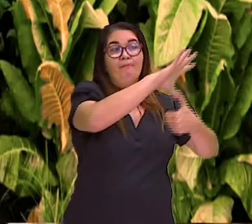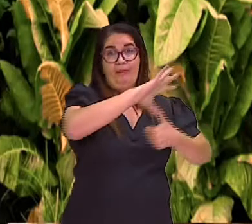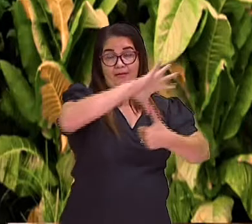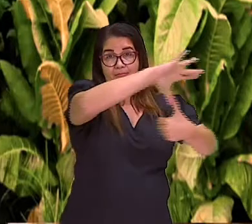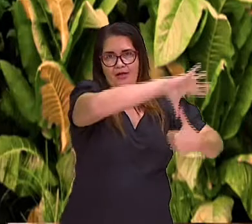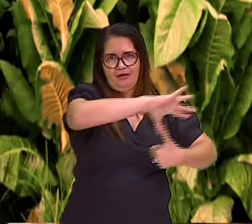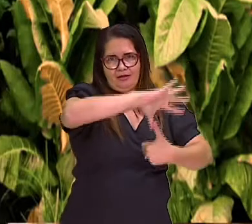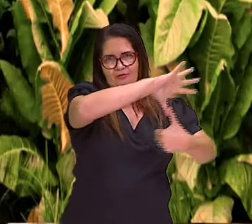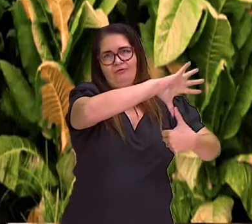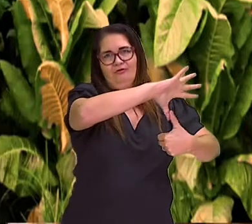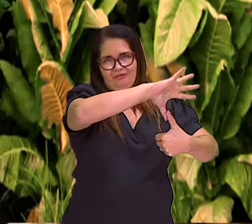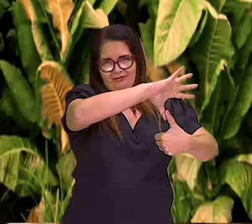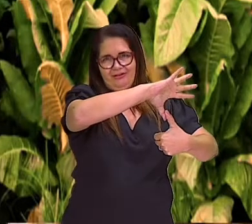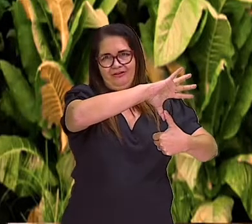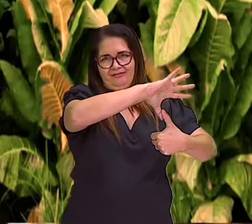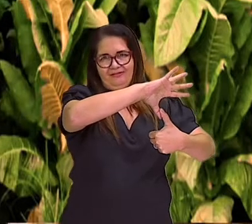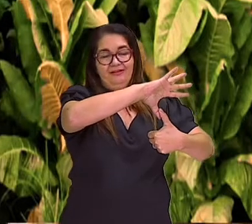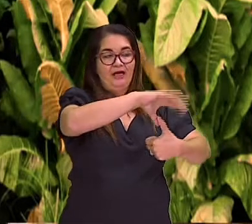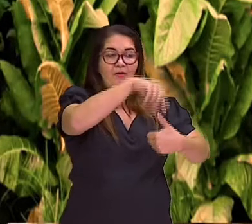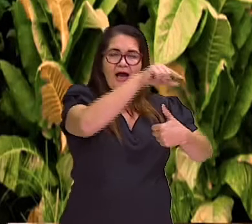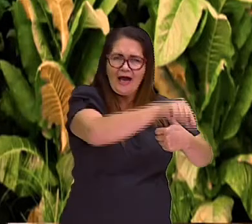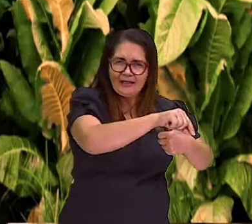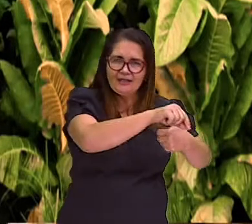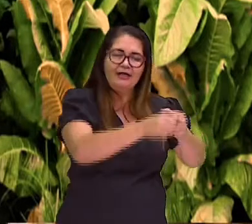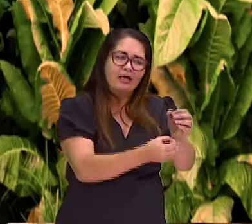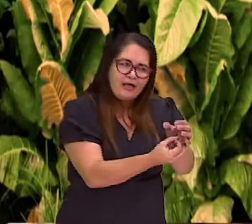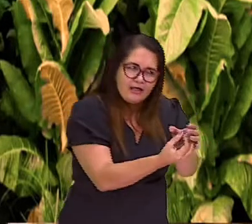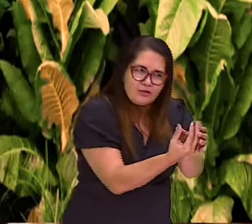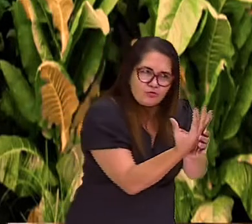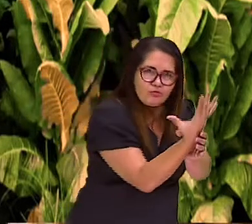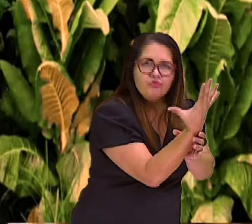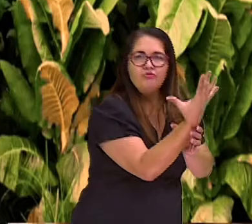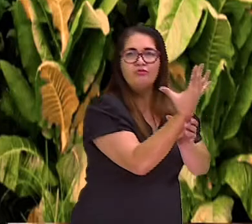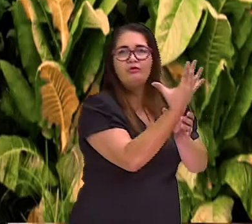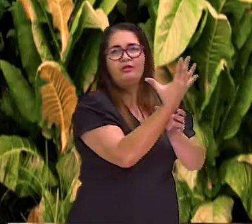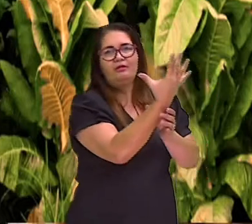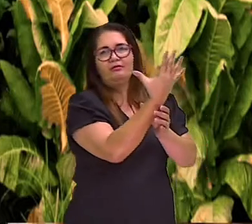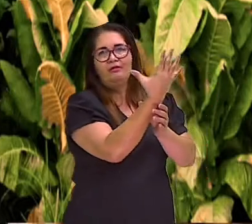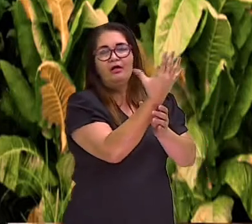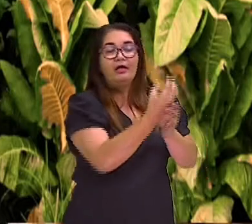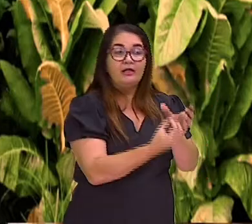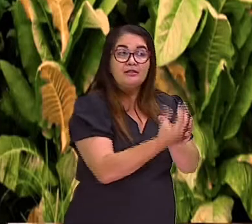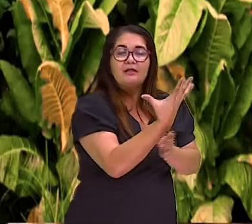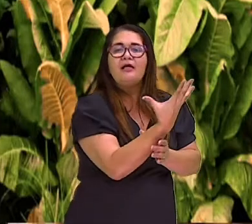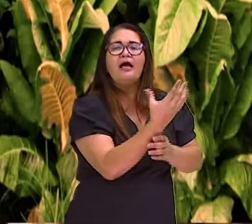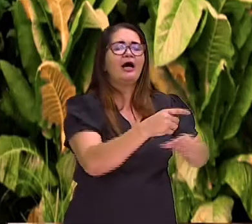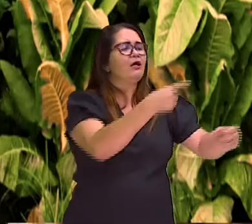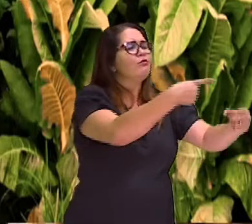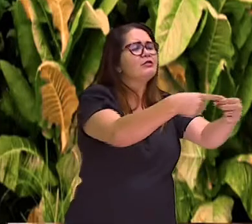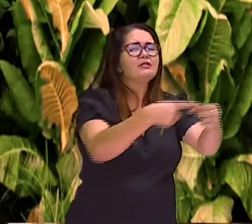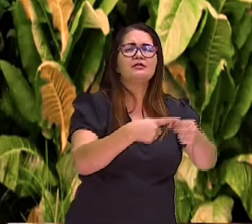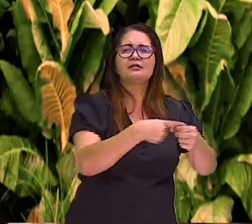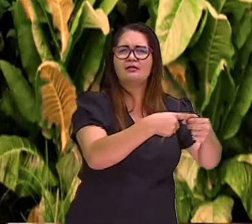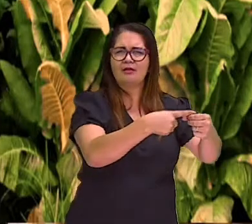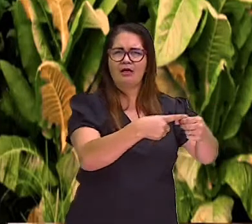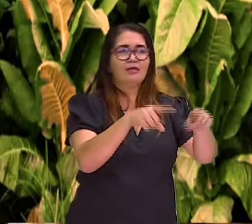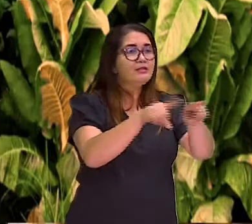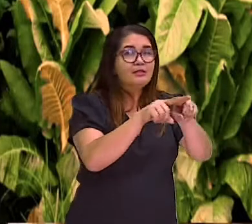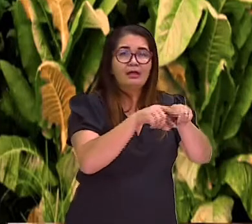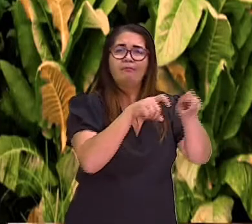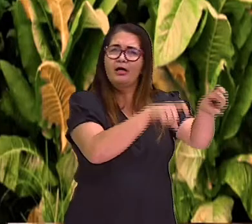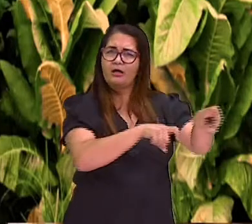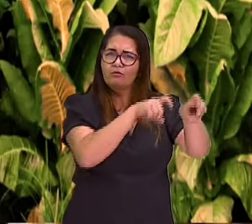em 1620. Em segundo lugar, o clima do norte não era tão propício à